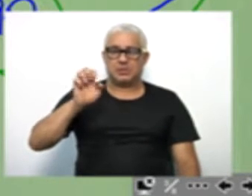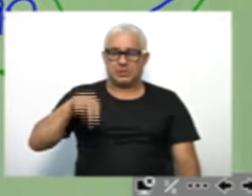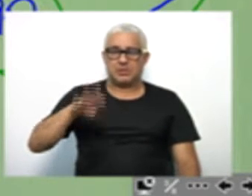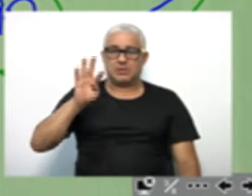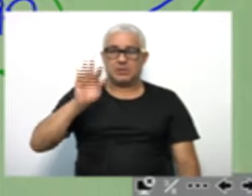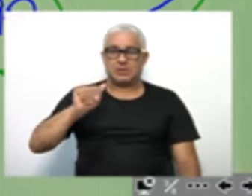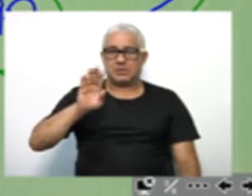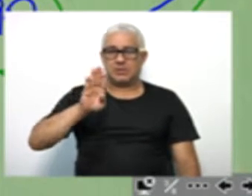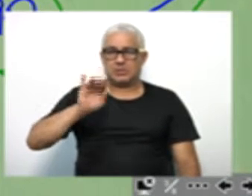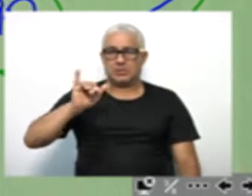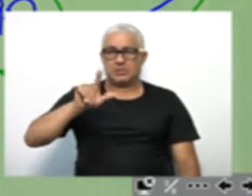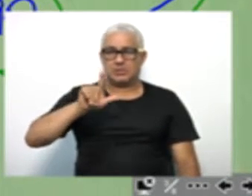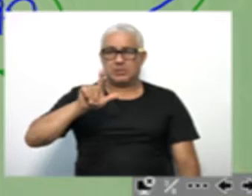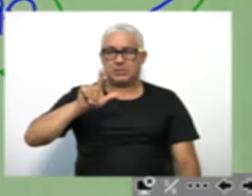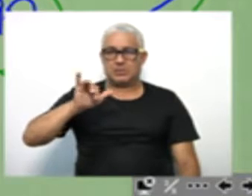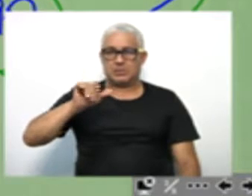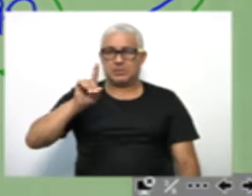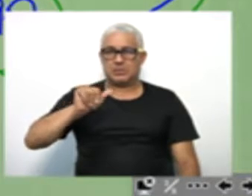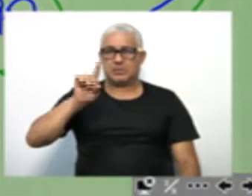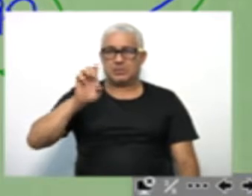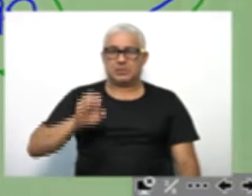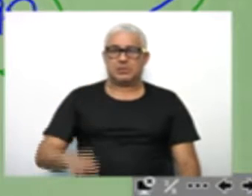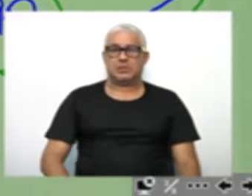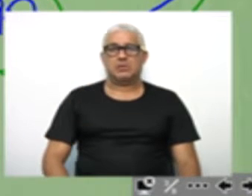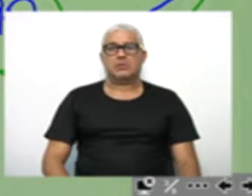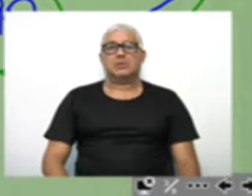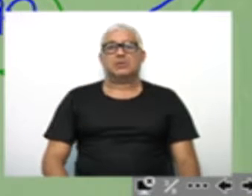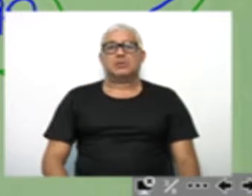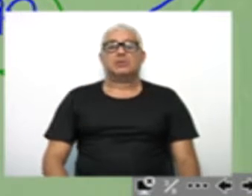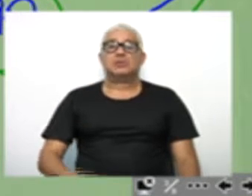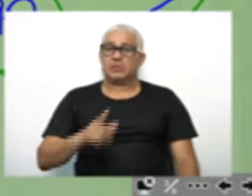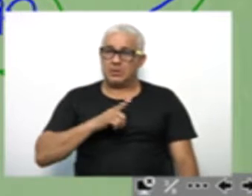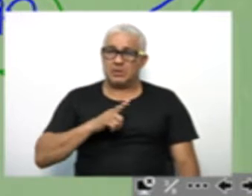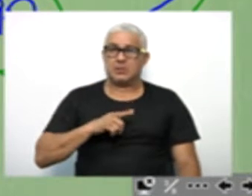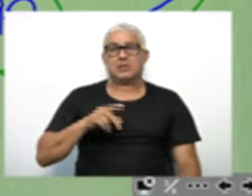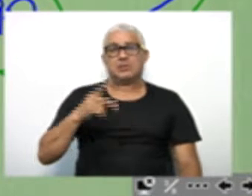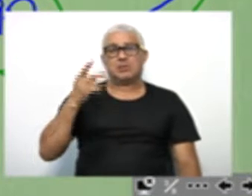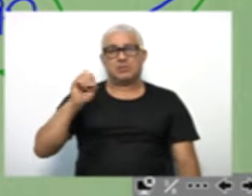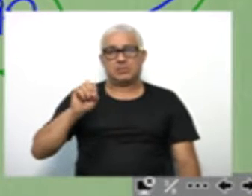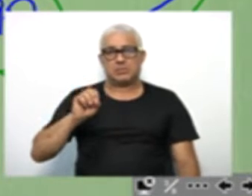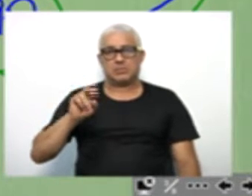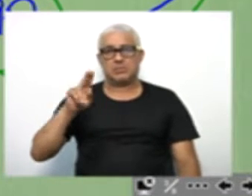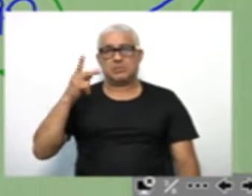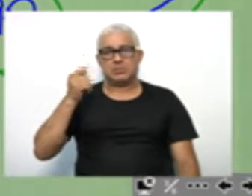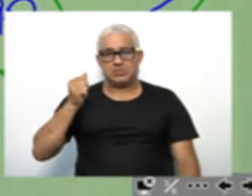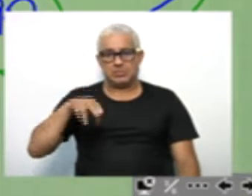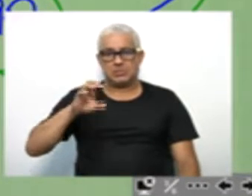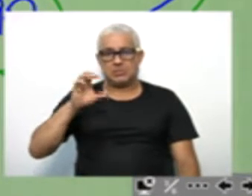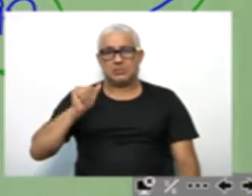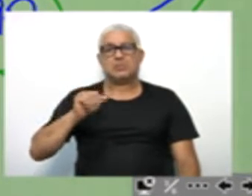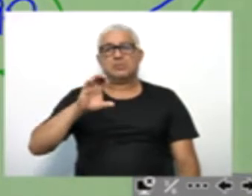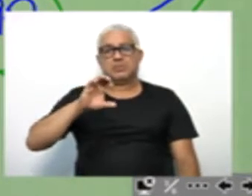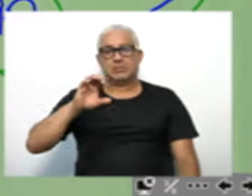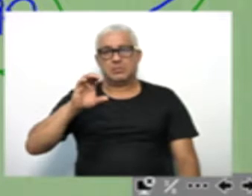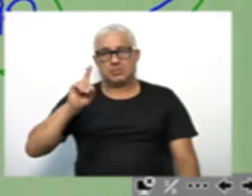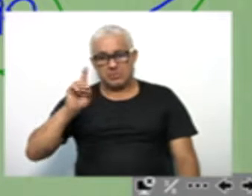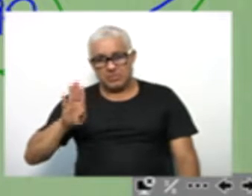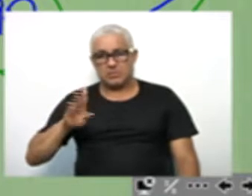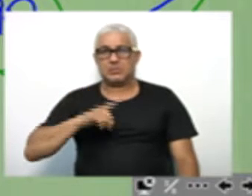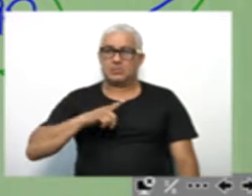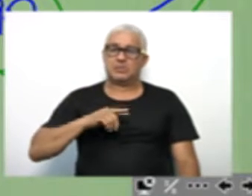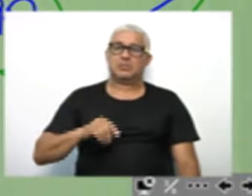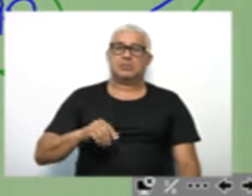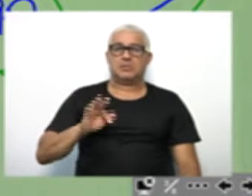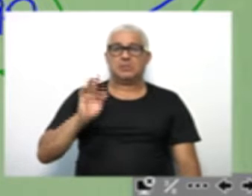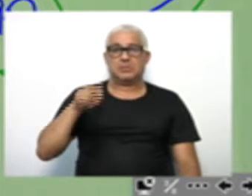renda pública, títulos públicos, corre um determinado risco, a poupança tem um determinado risco, o CDB tem um determinado risco, os fundos